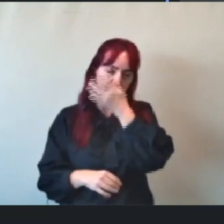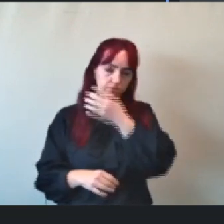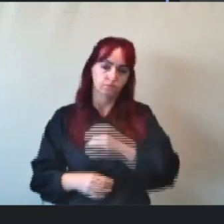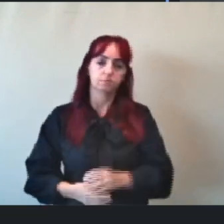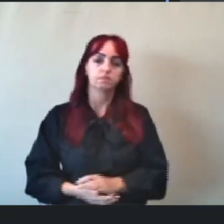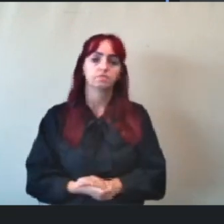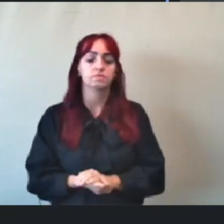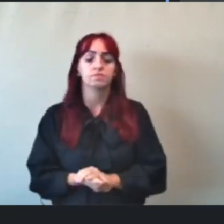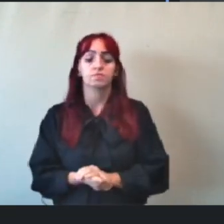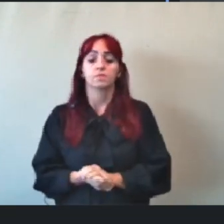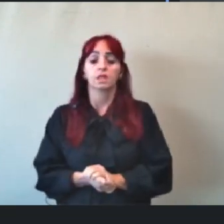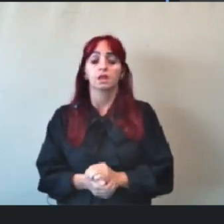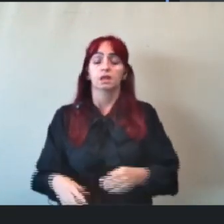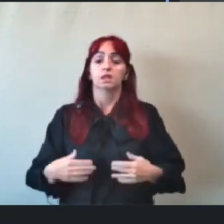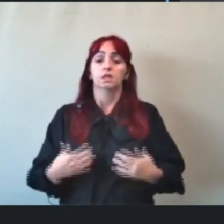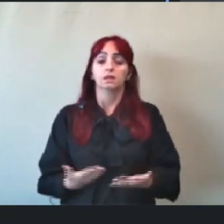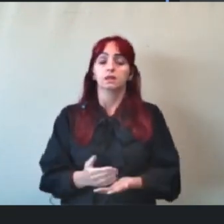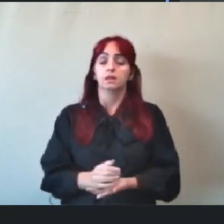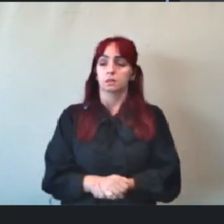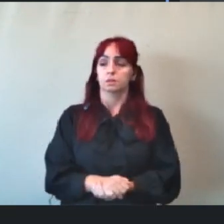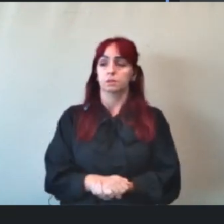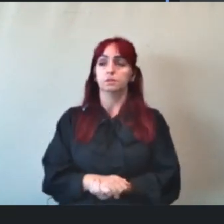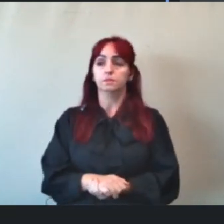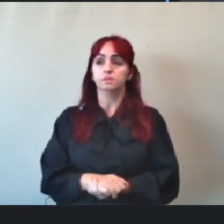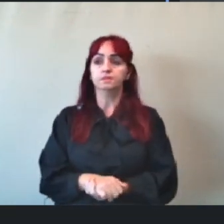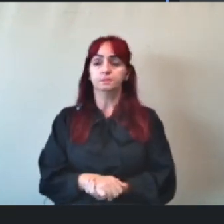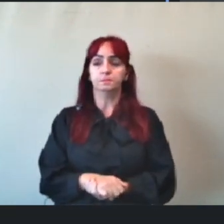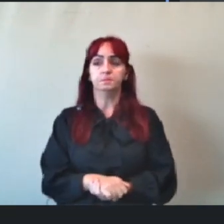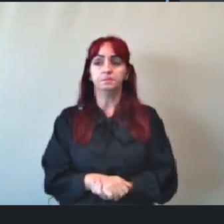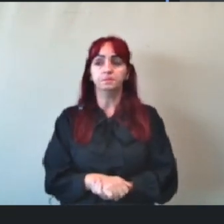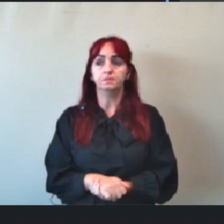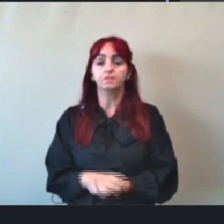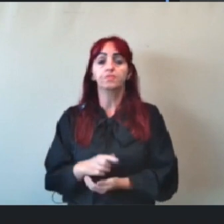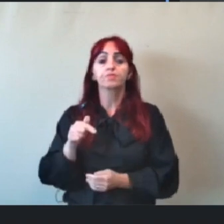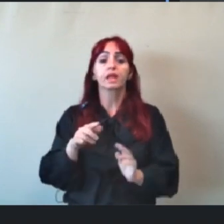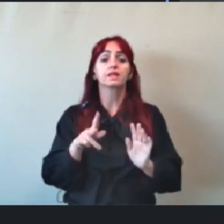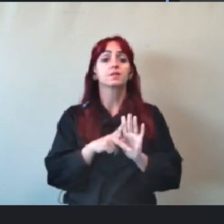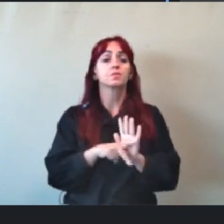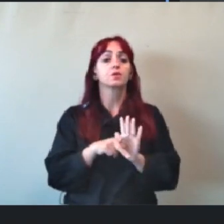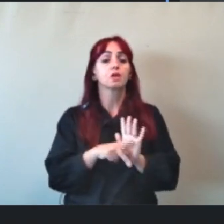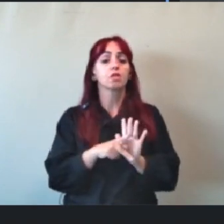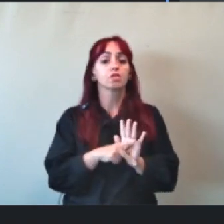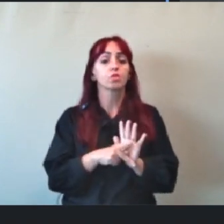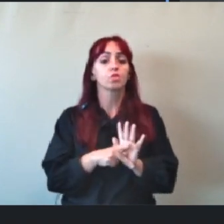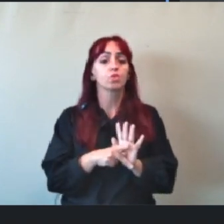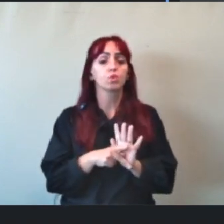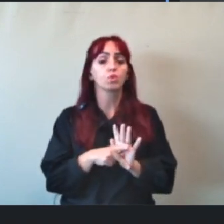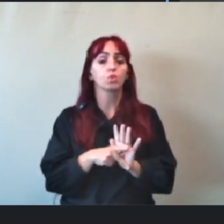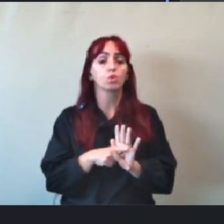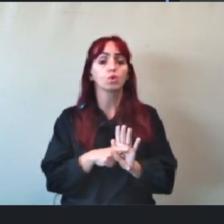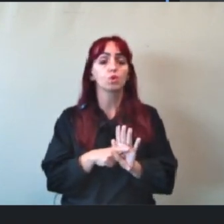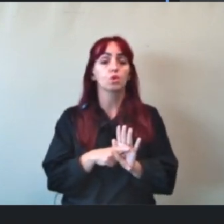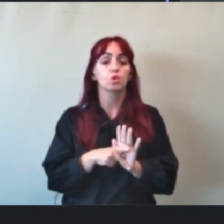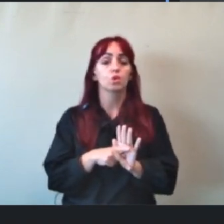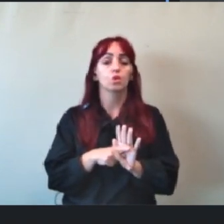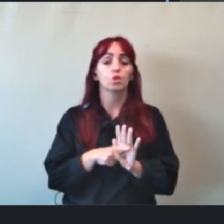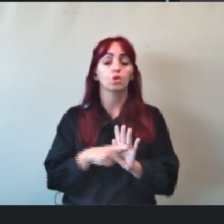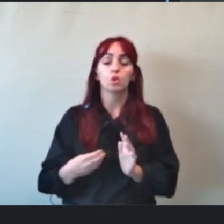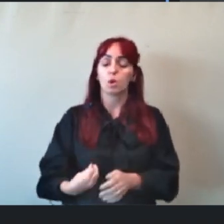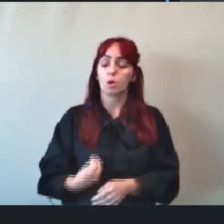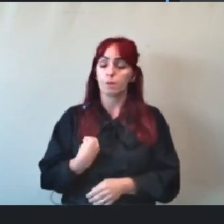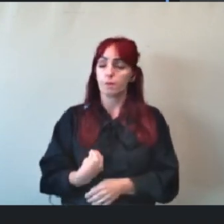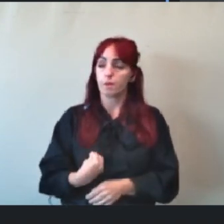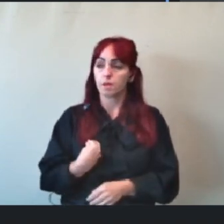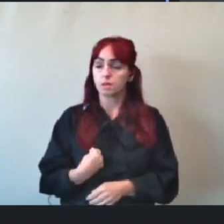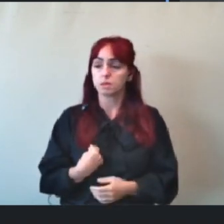É o seguinte, então vamos lá. Esse projeto, ele faz parte de um, vamos